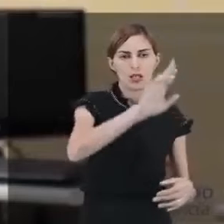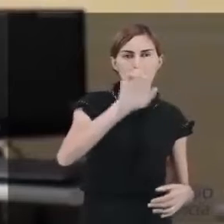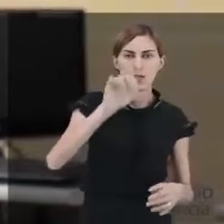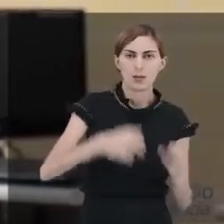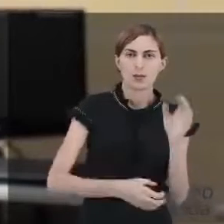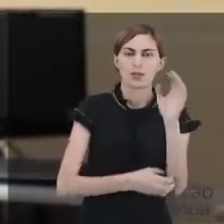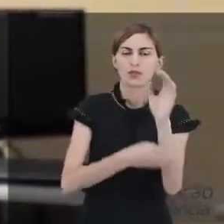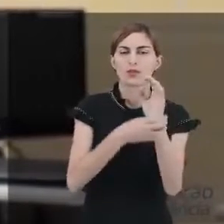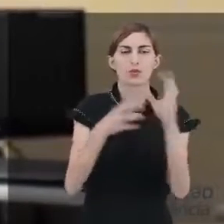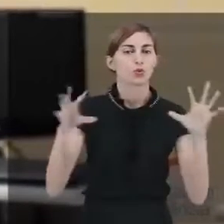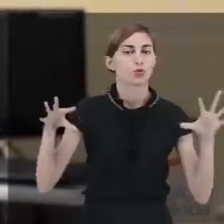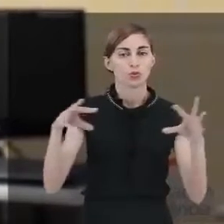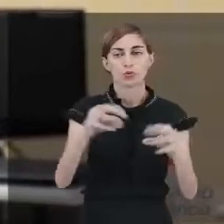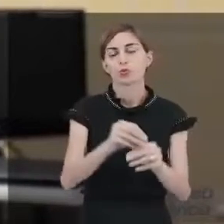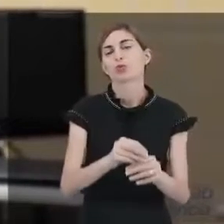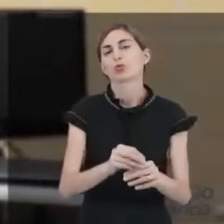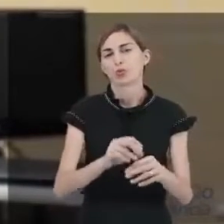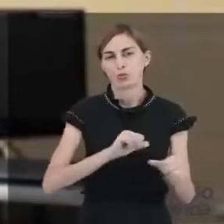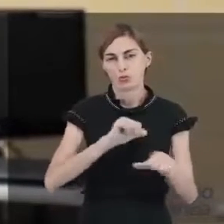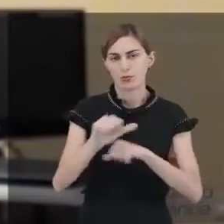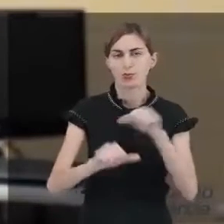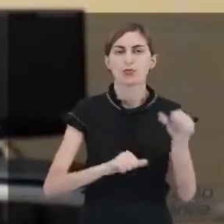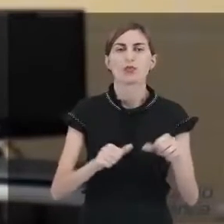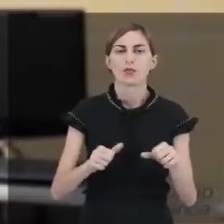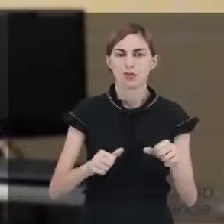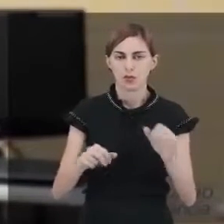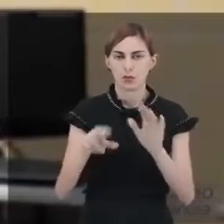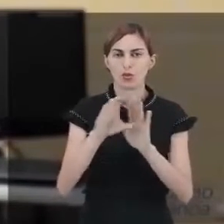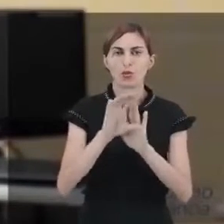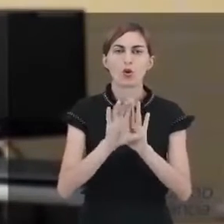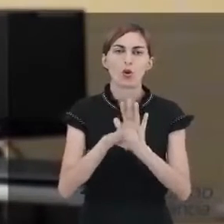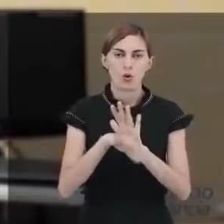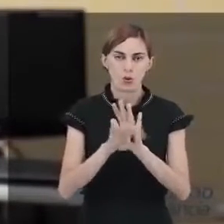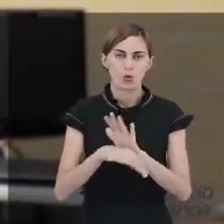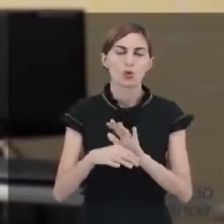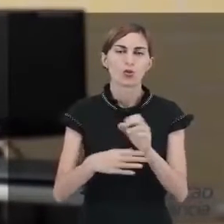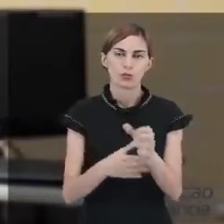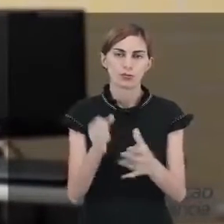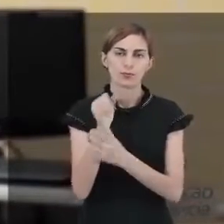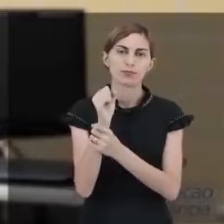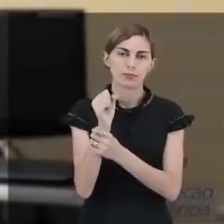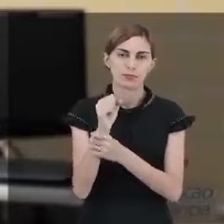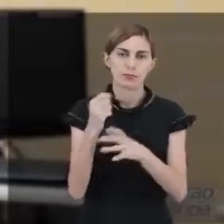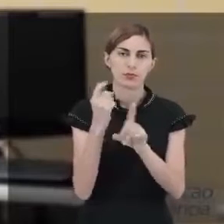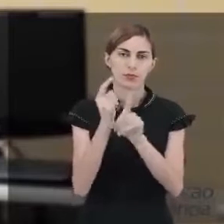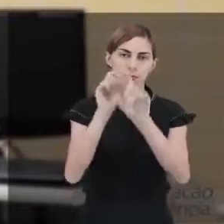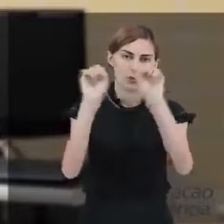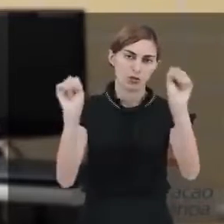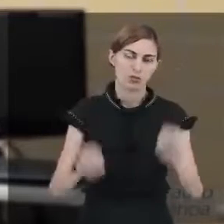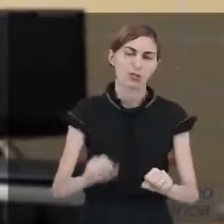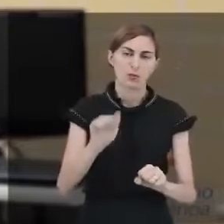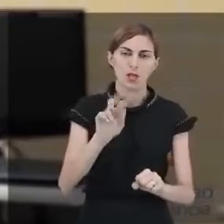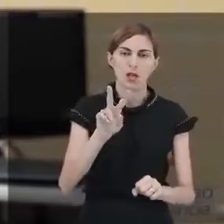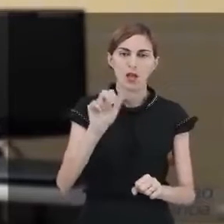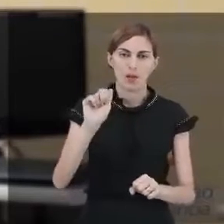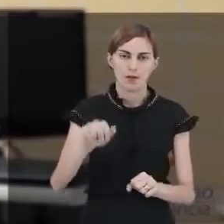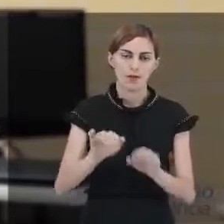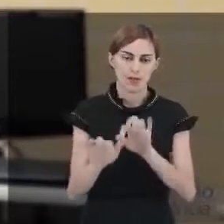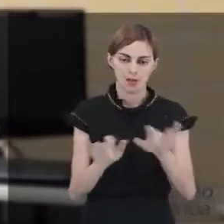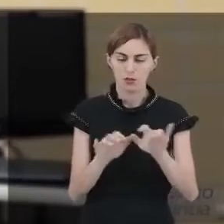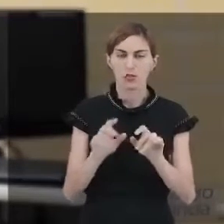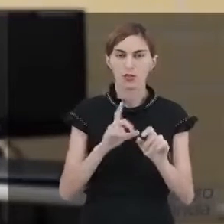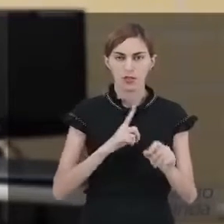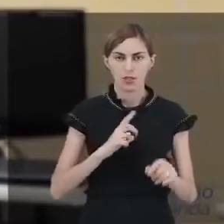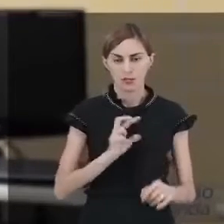tudo isso são regulado no Código de Segurança e Incêndio, que vocês encontram no sistema do AVA. Está lá um link para